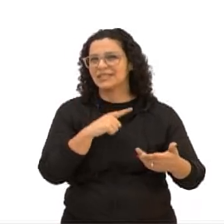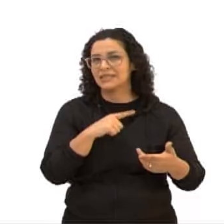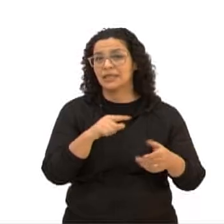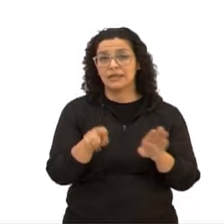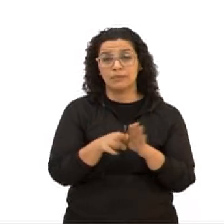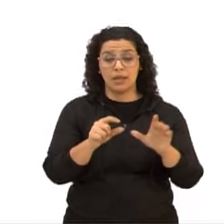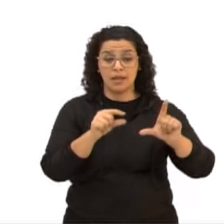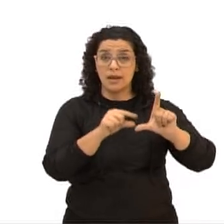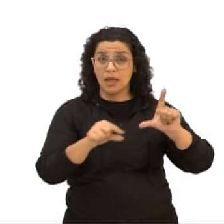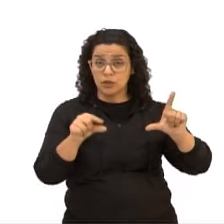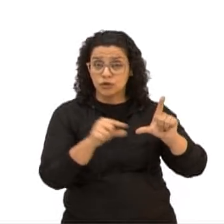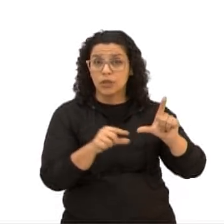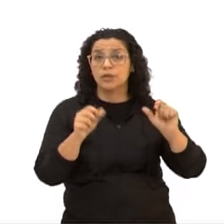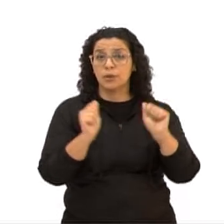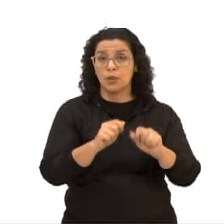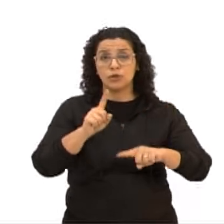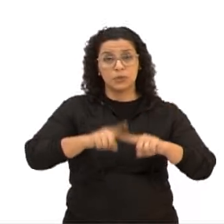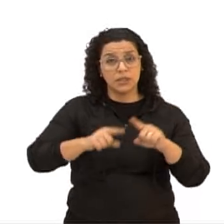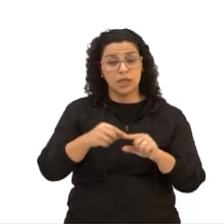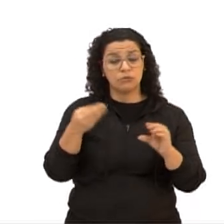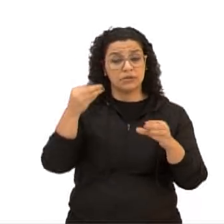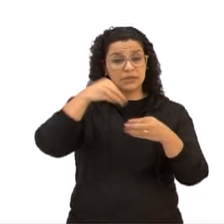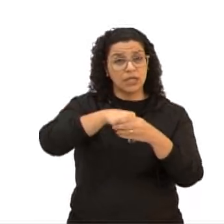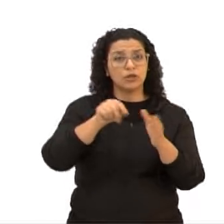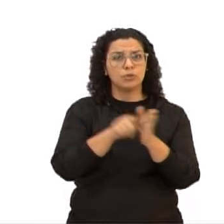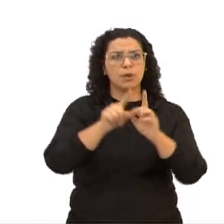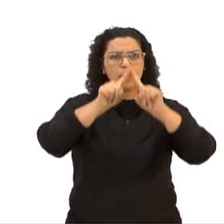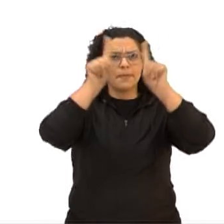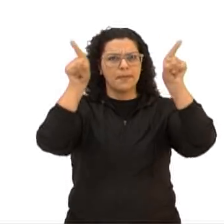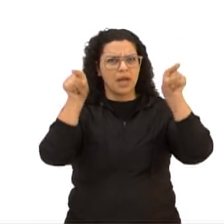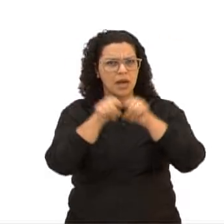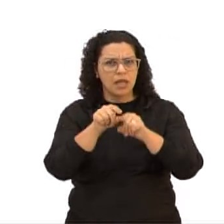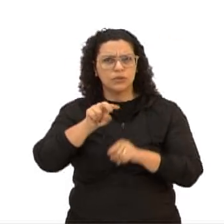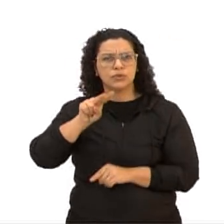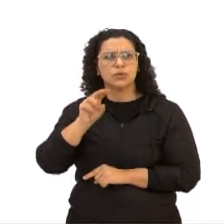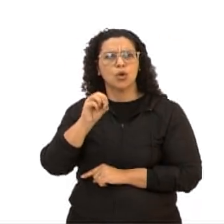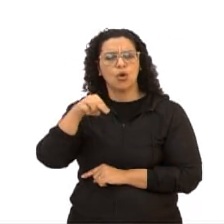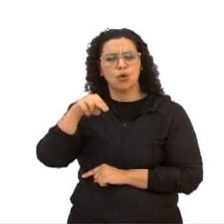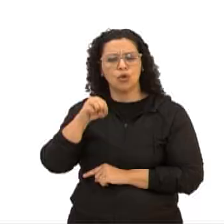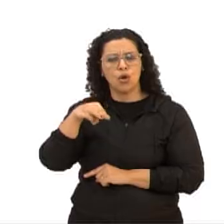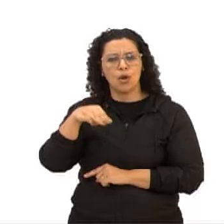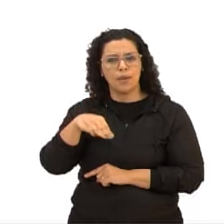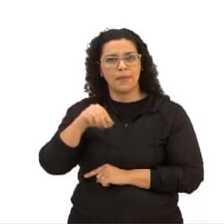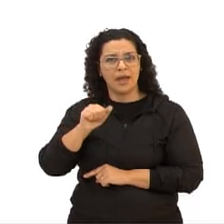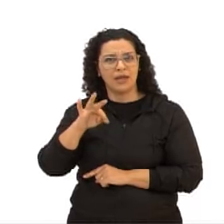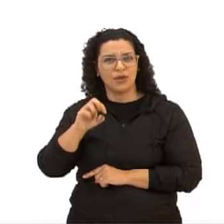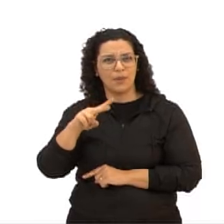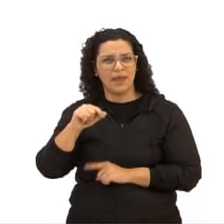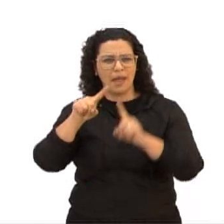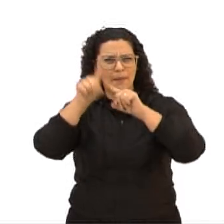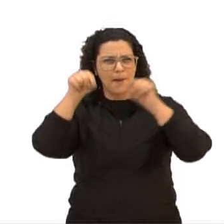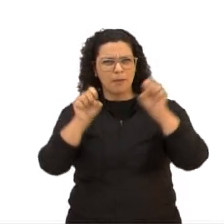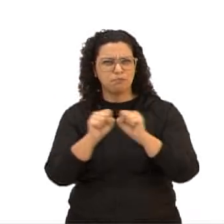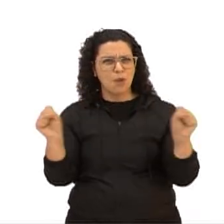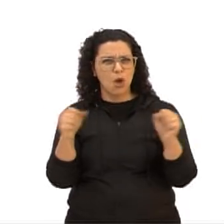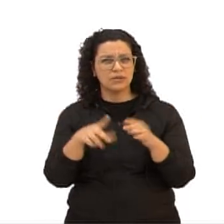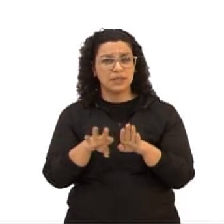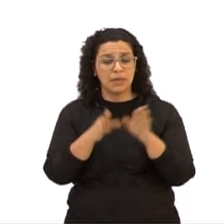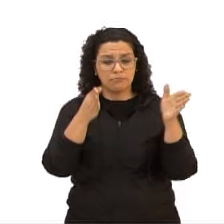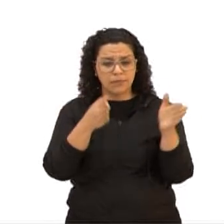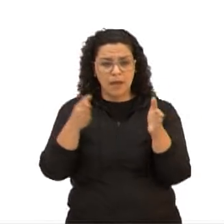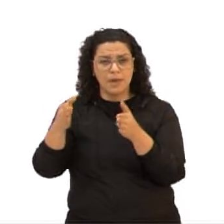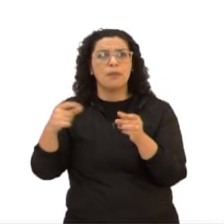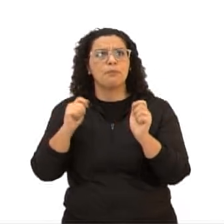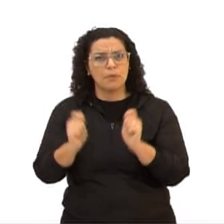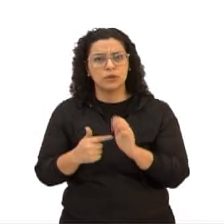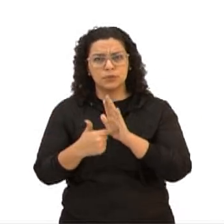à legenda ou inserir elementos dos quadrinhos, como balões, onomatopeias, como eu já falei para vocês, e divisões de cenas.